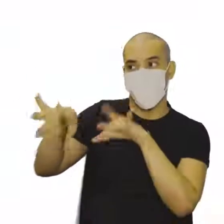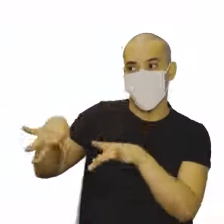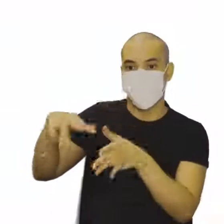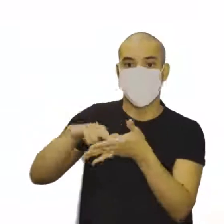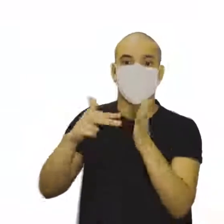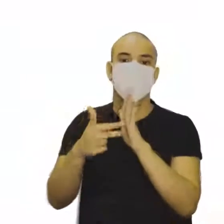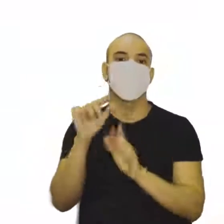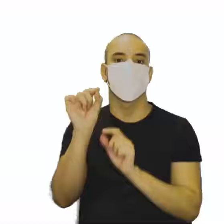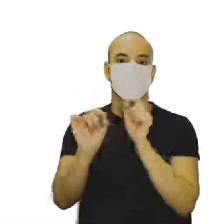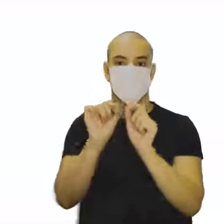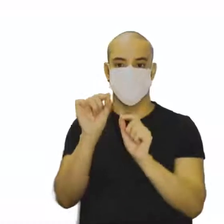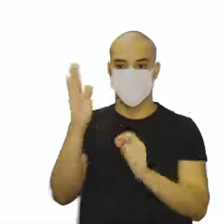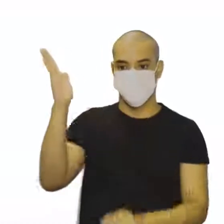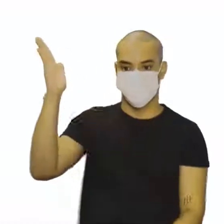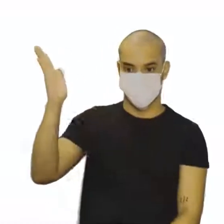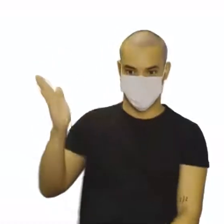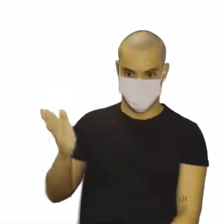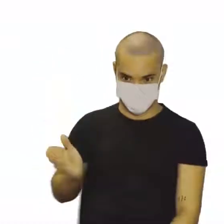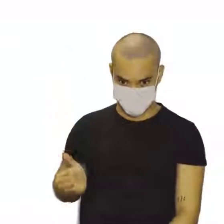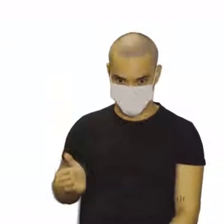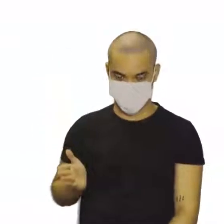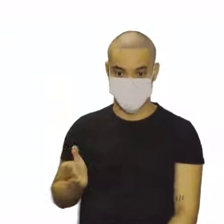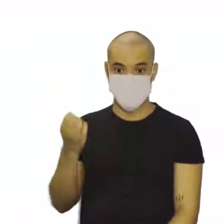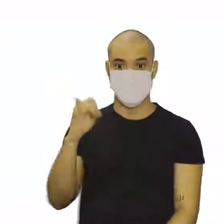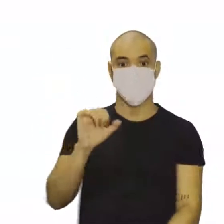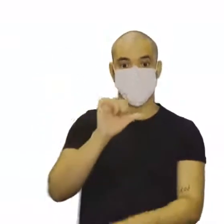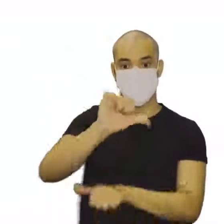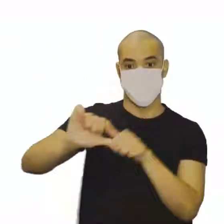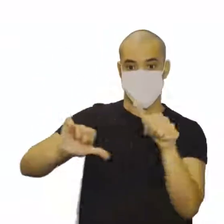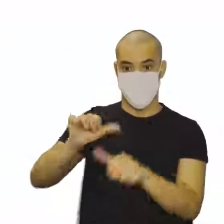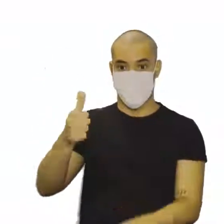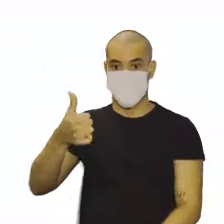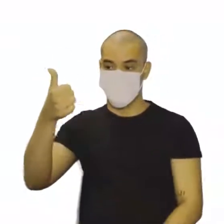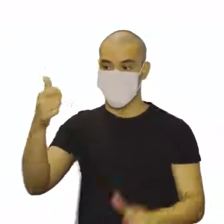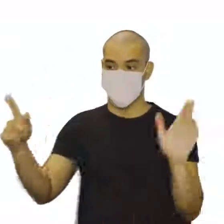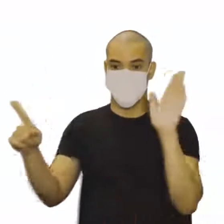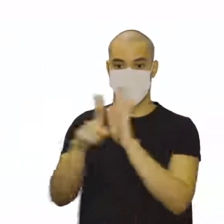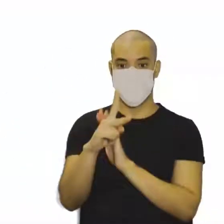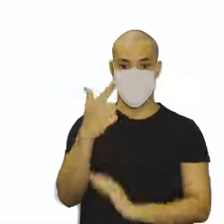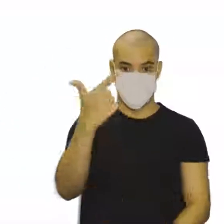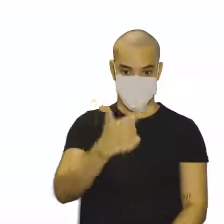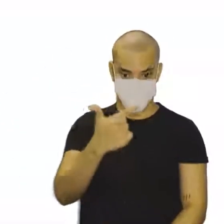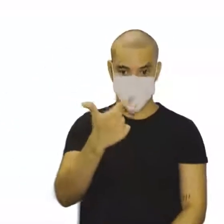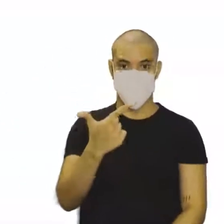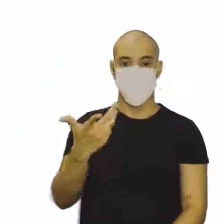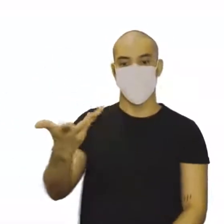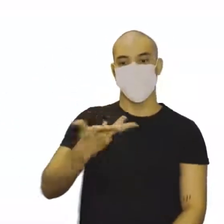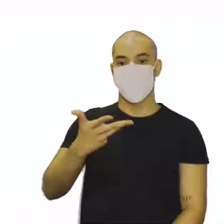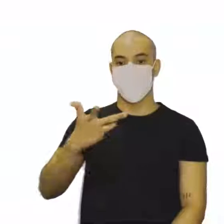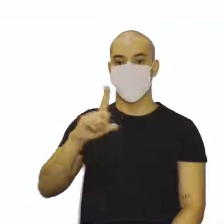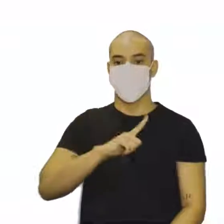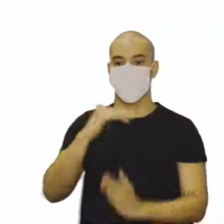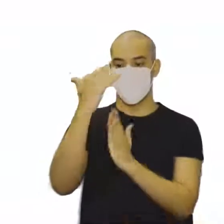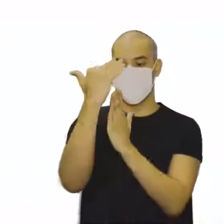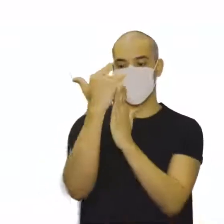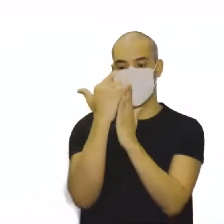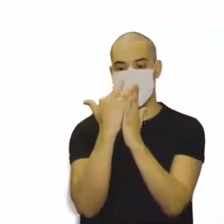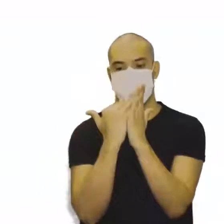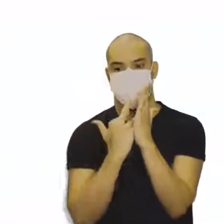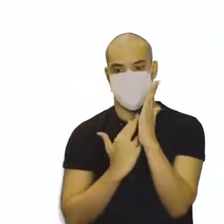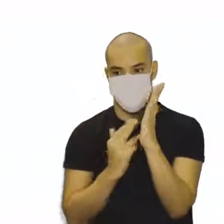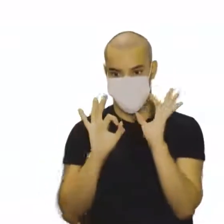caso aqui, o que vai acontecer? Se eu troco de 1 para 2, a intensidade da corrente é